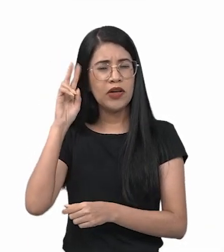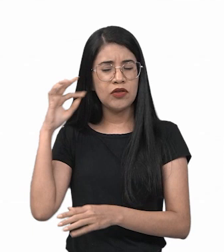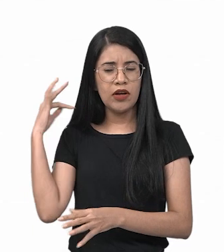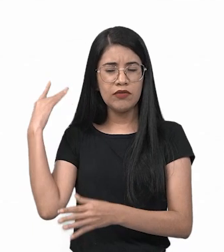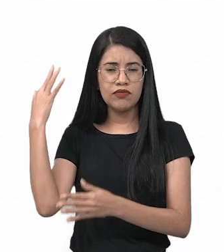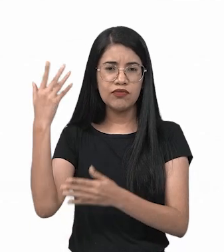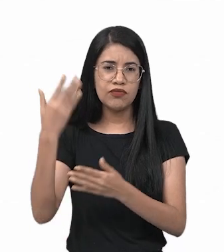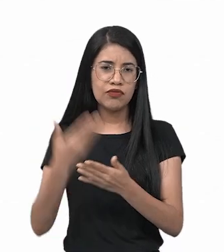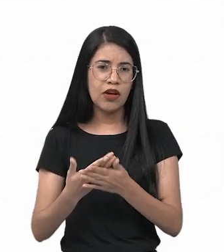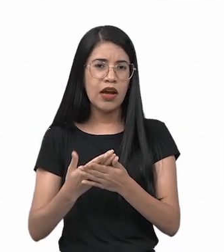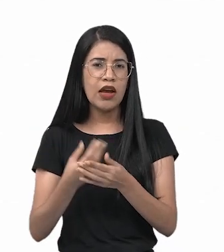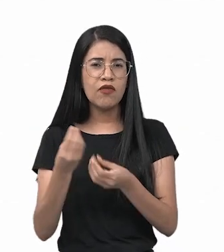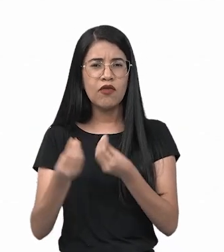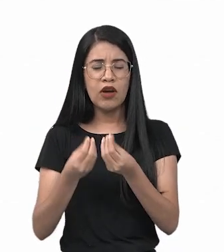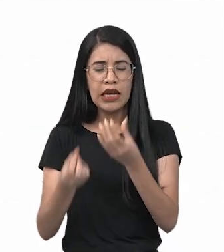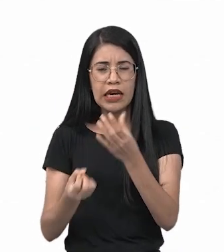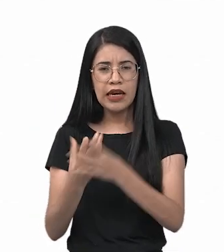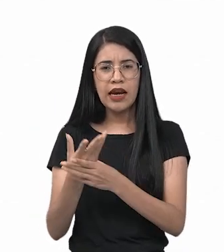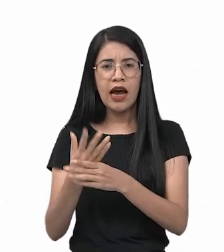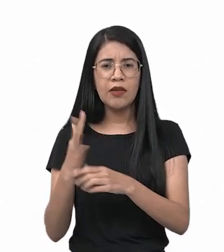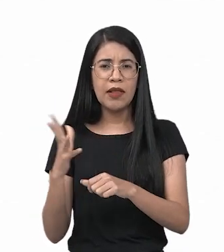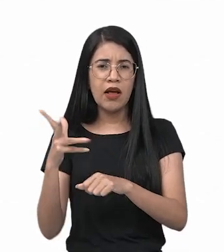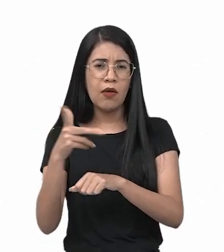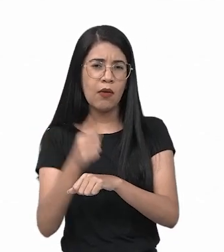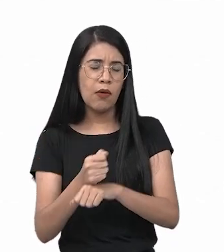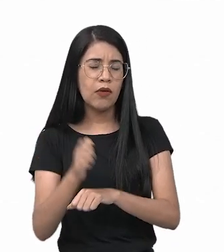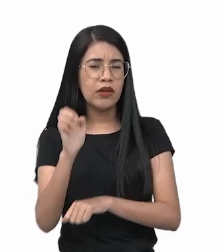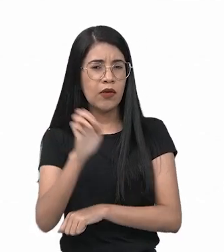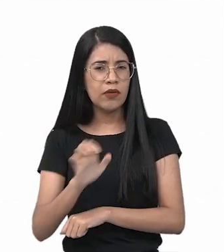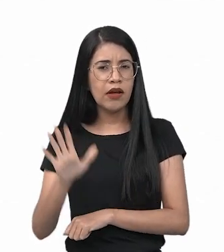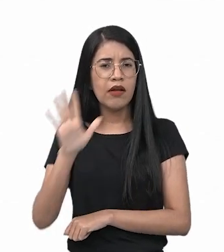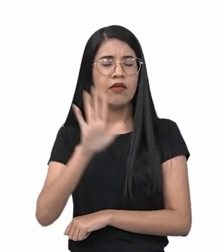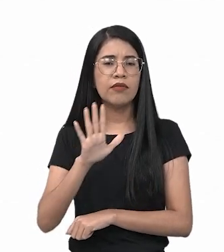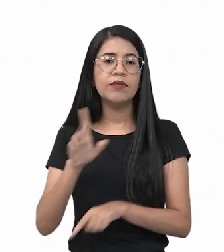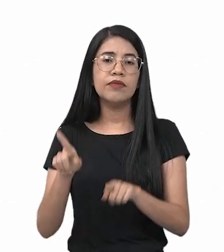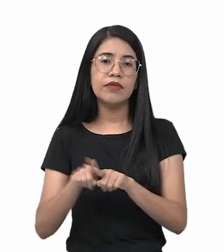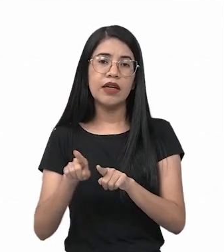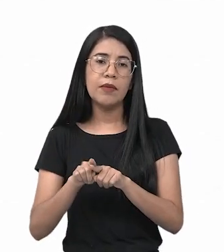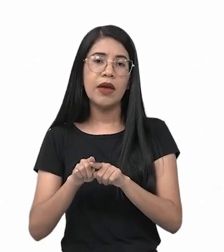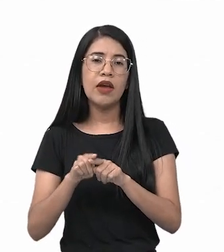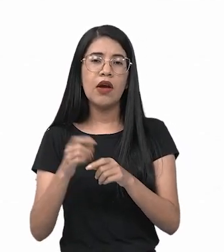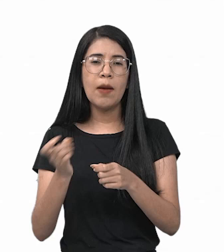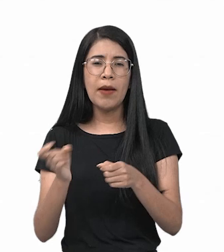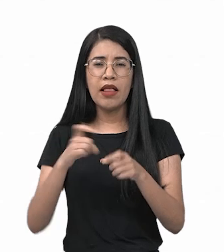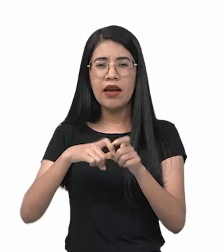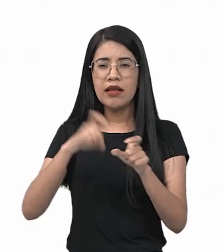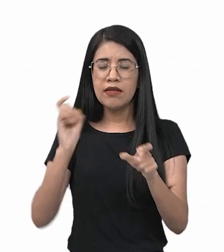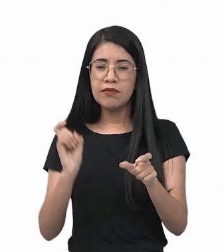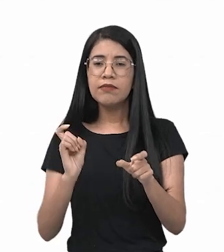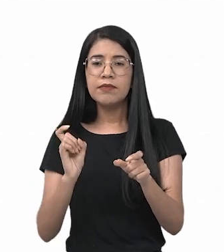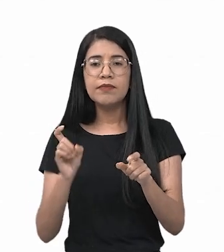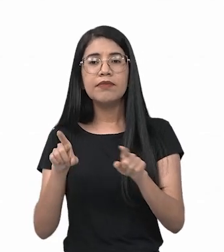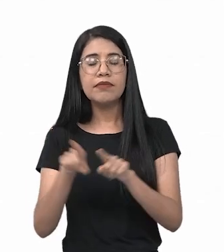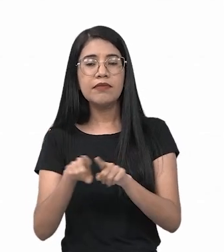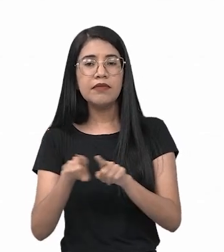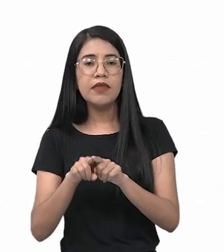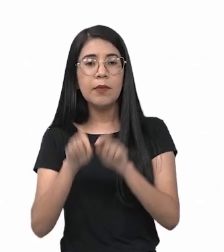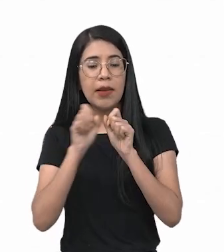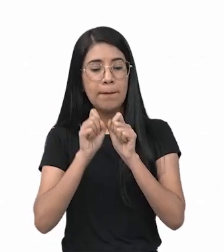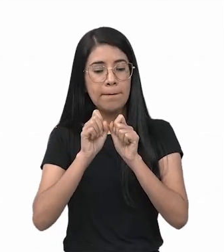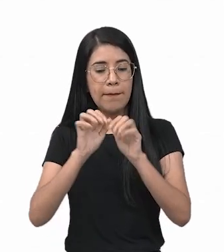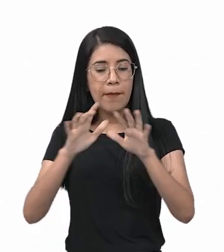complexa, moldada pela colonização europeia, pelo movimento de independência, pela